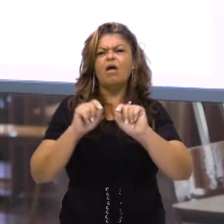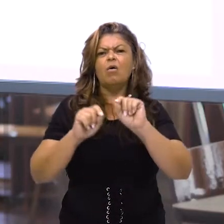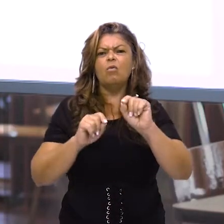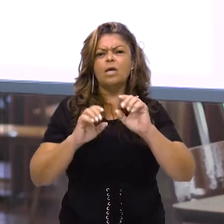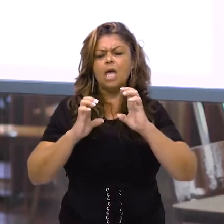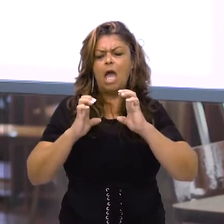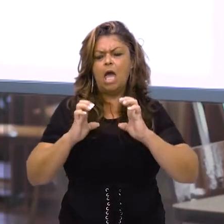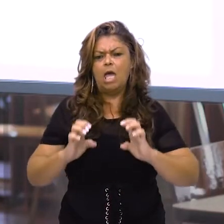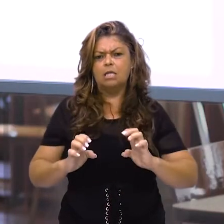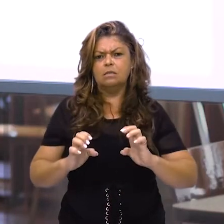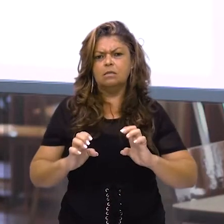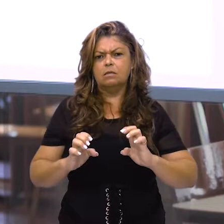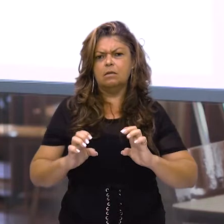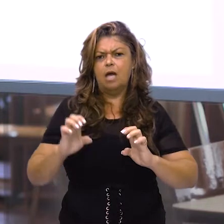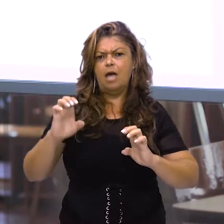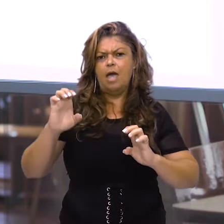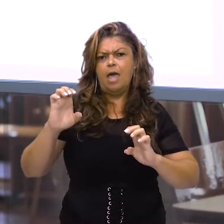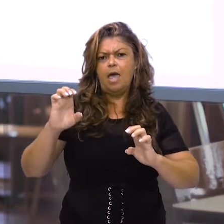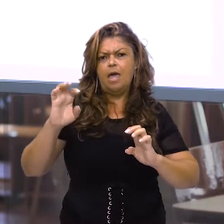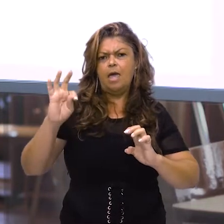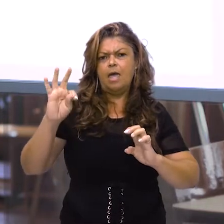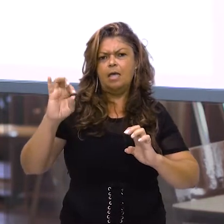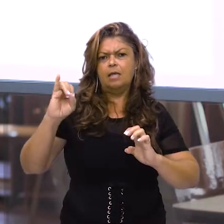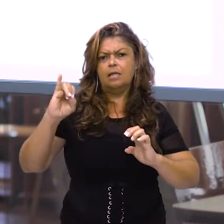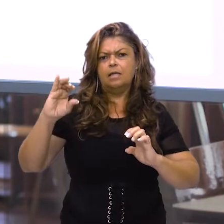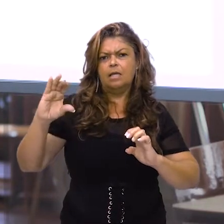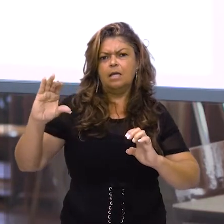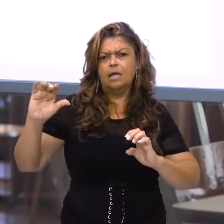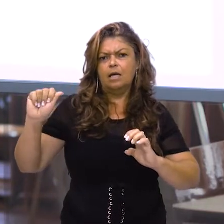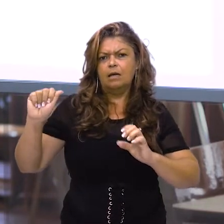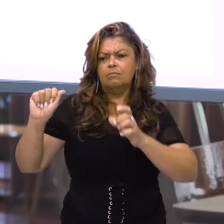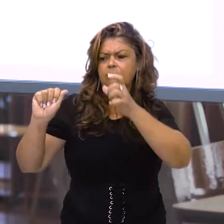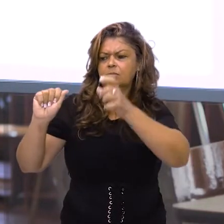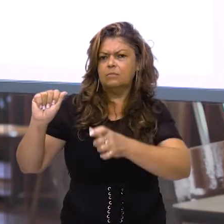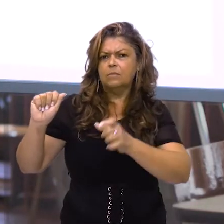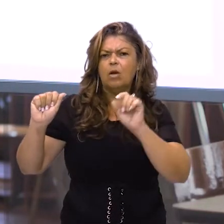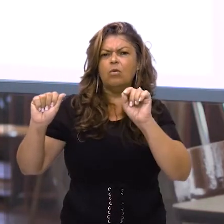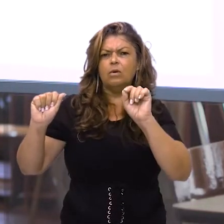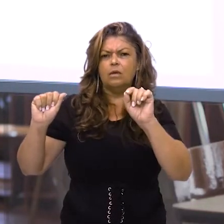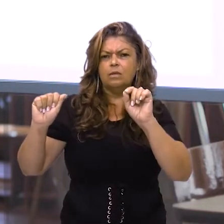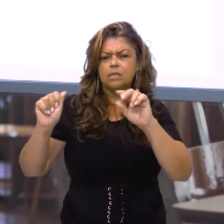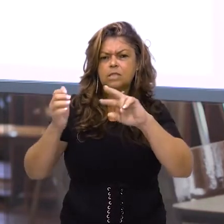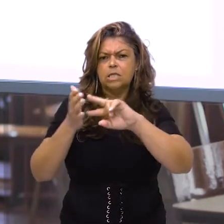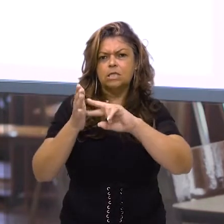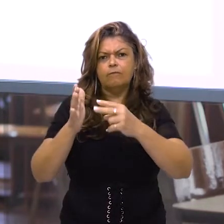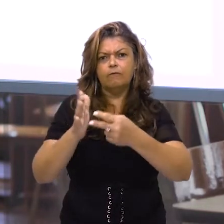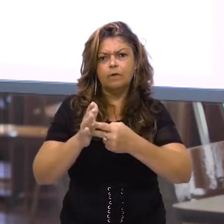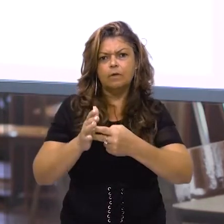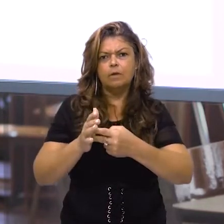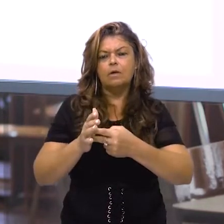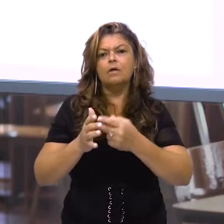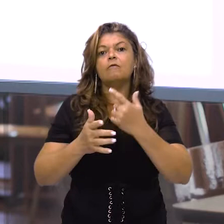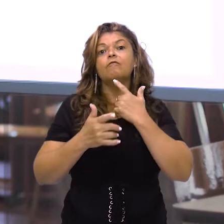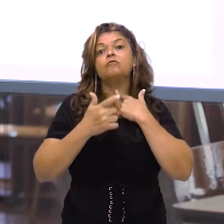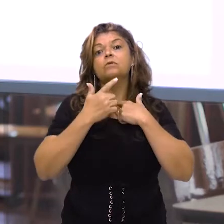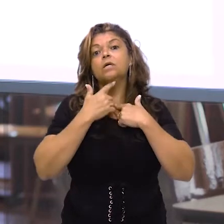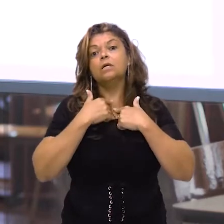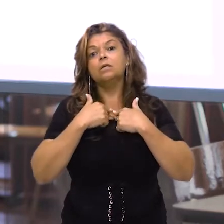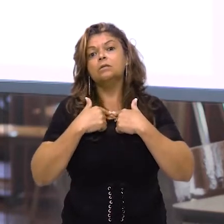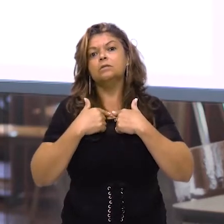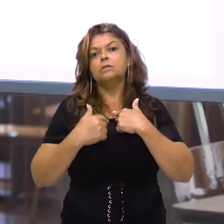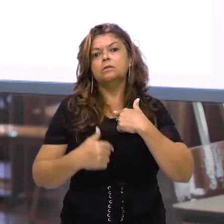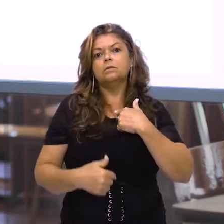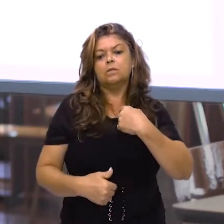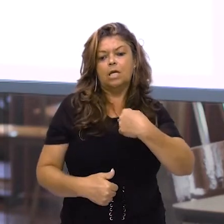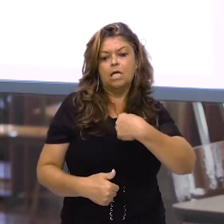estar se perguntando. Então, ética são princípios que vão reger a maneira como você, eu, as